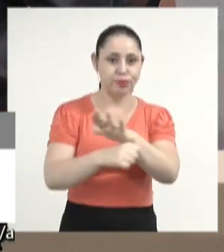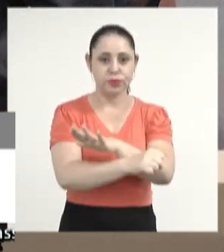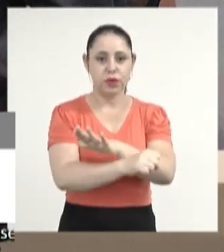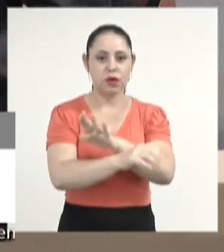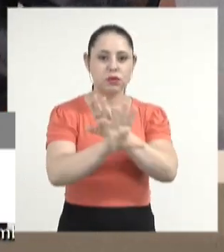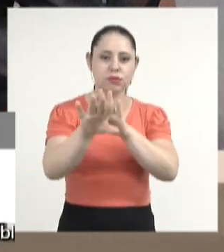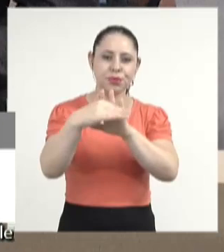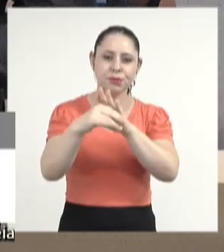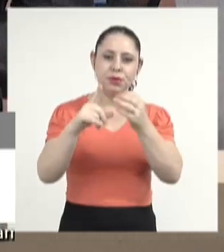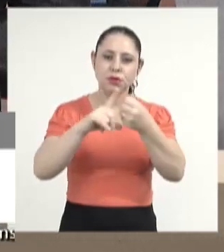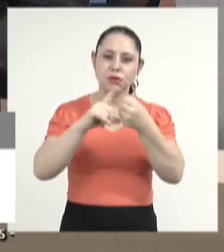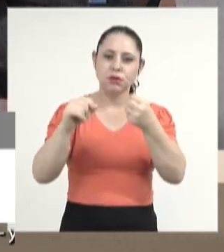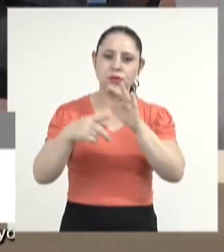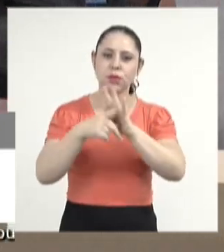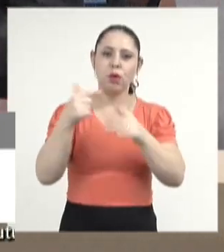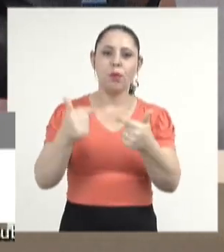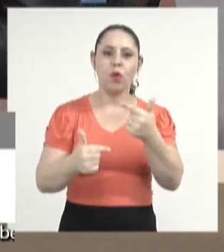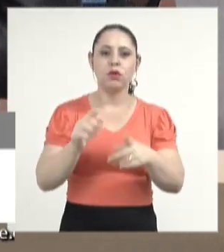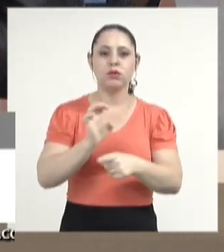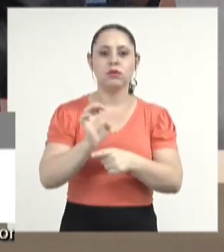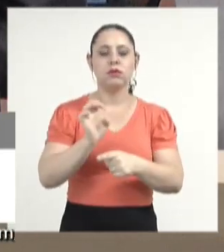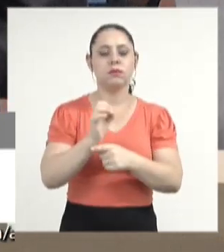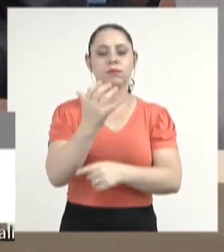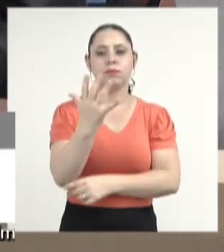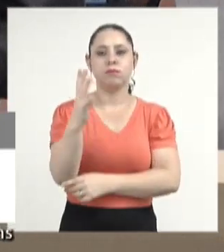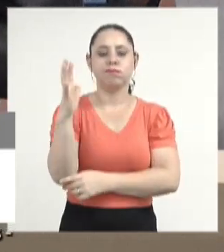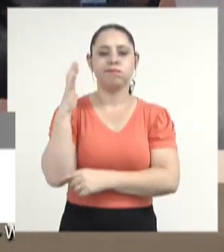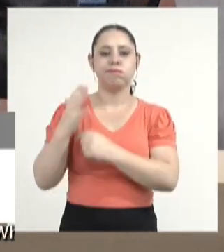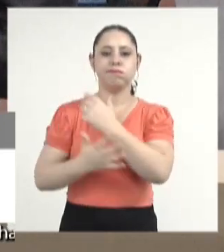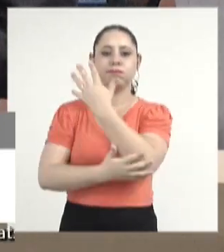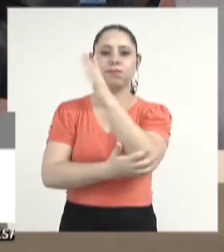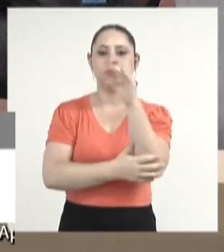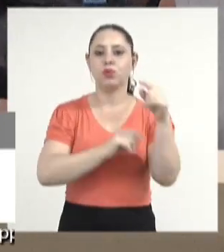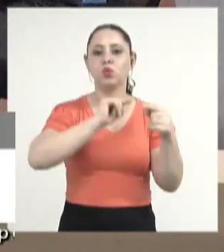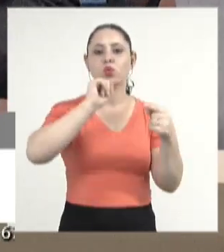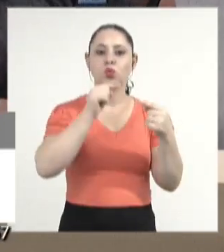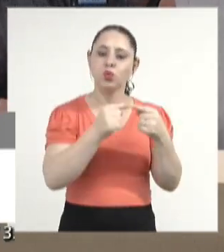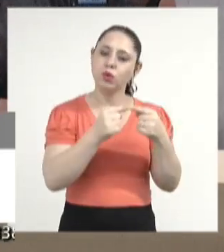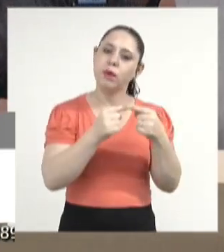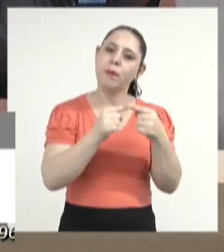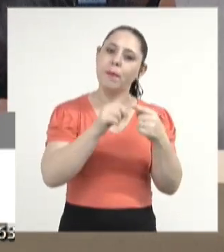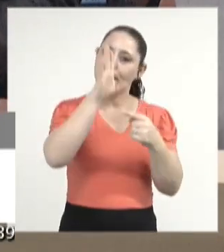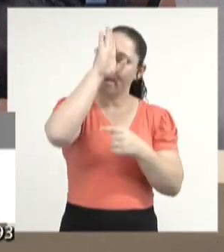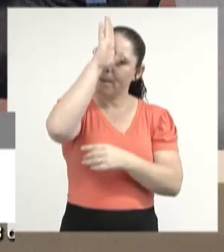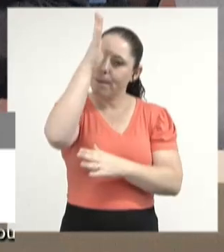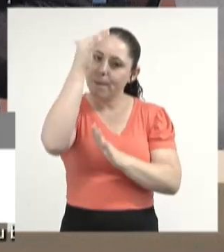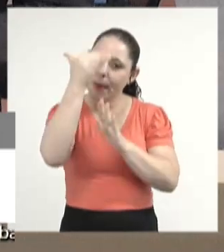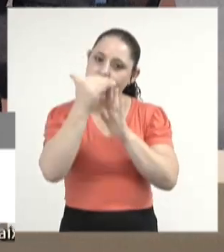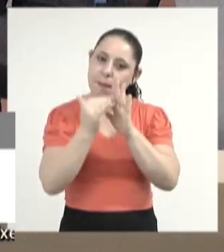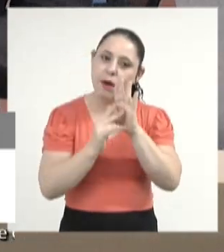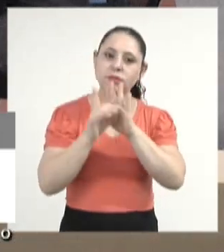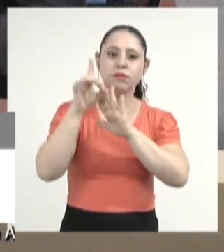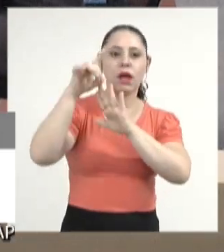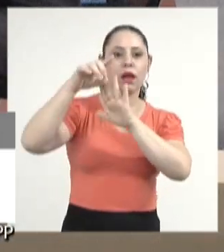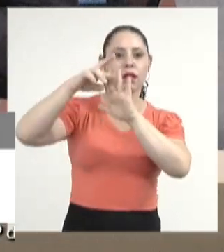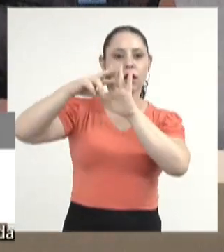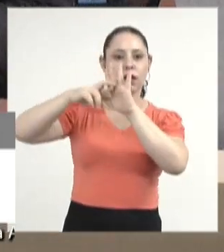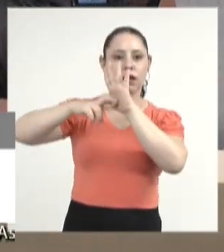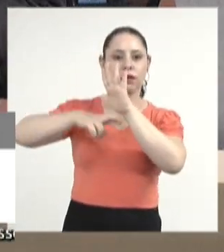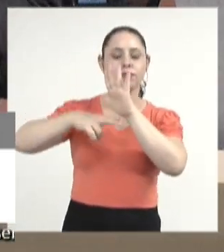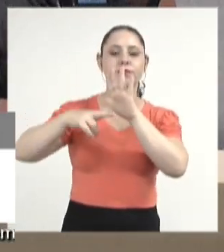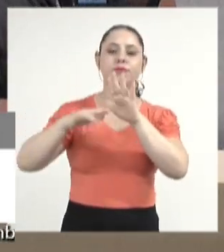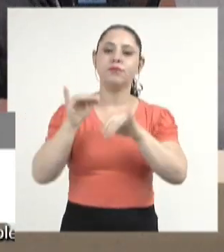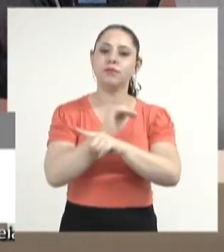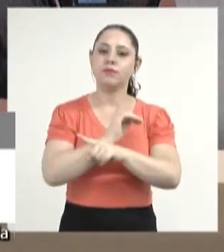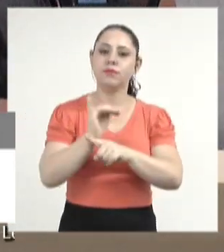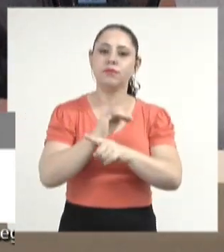de artigos referentes à política estadual de meio ambiente, seus objetivos, princípios e também diretrizes e